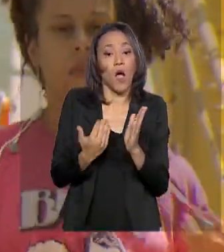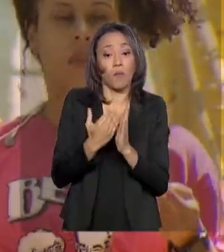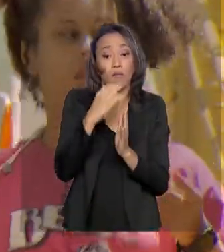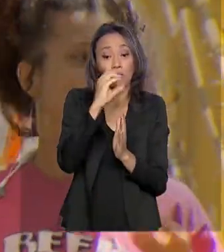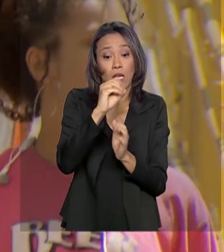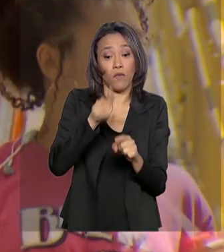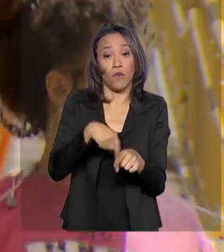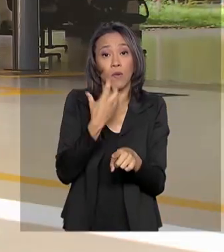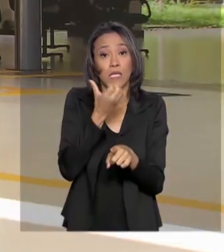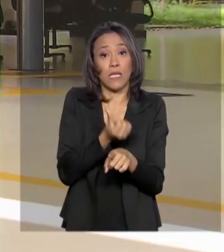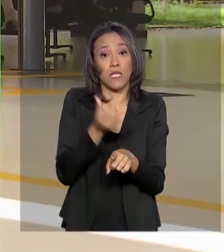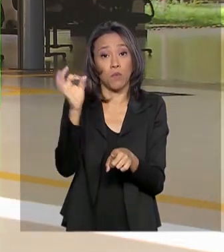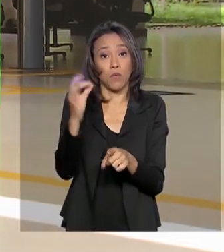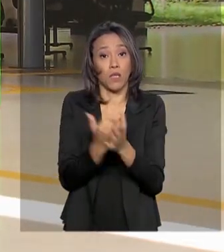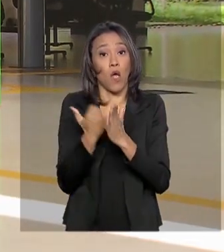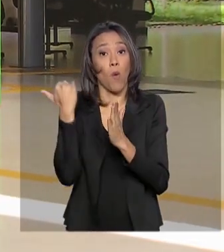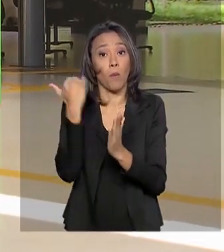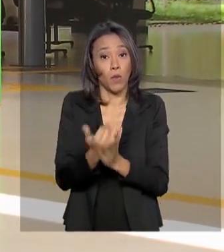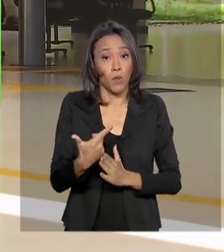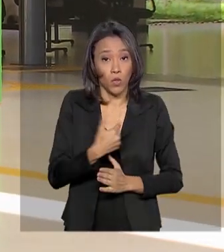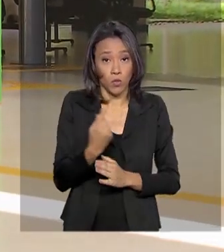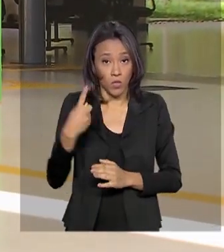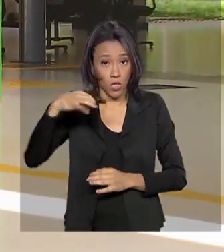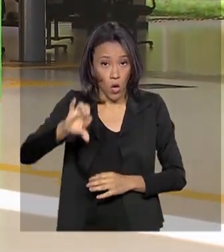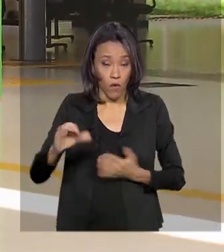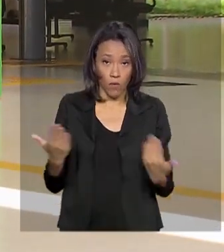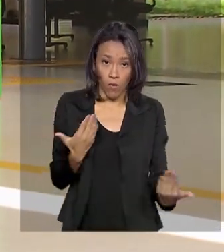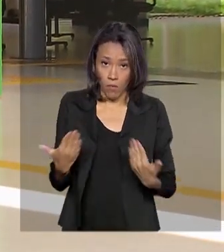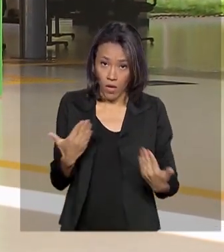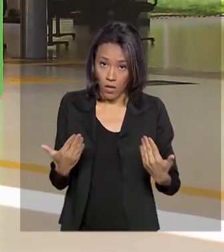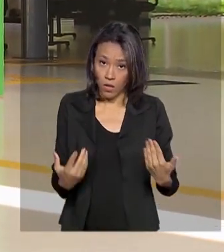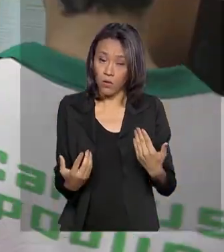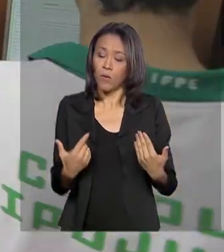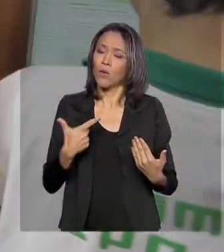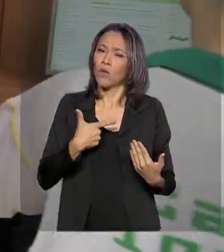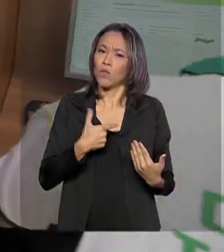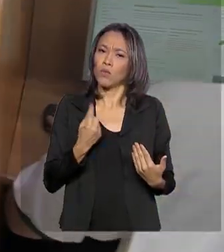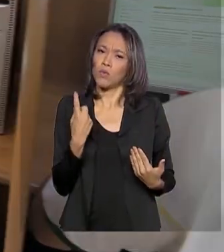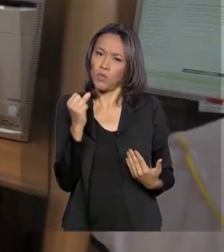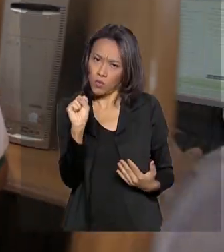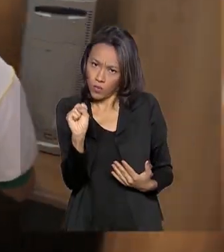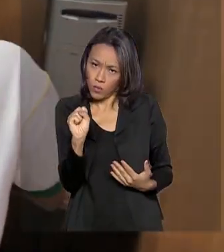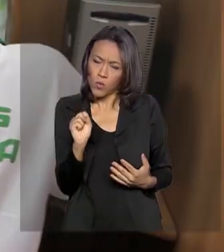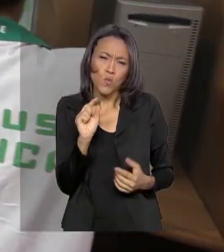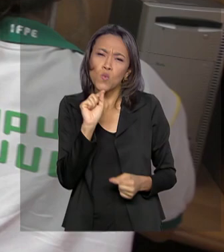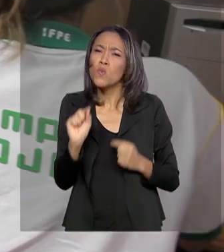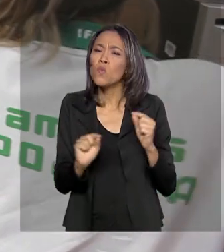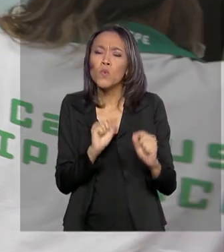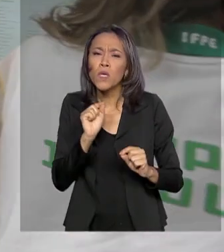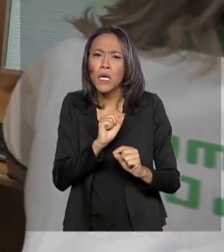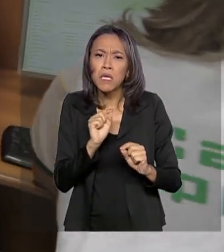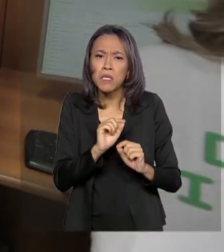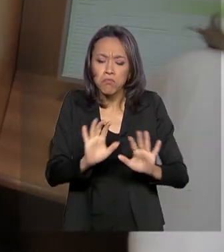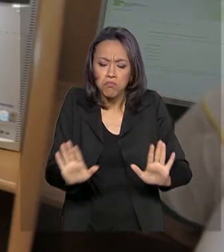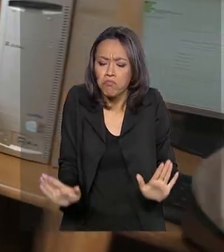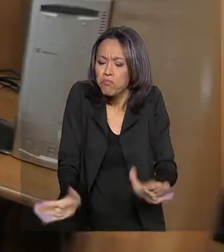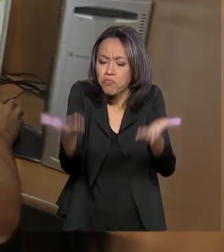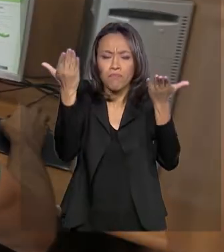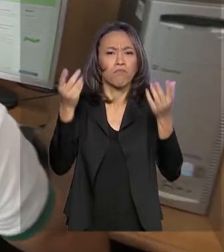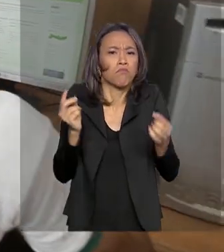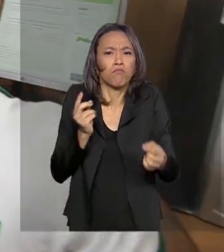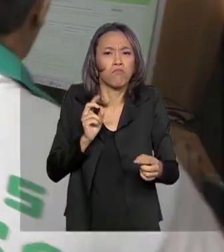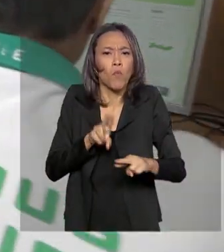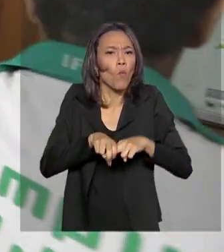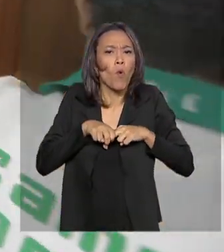,6% em 2019 comparado a 2018. Entre os fatores que contribuíram para este crescimento